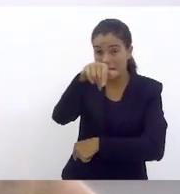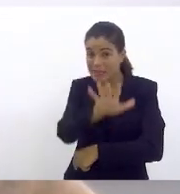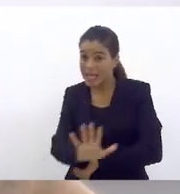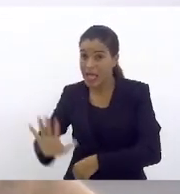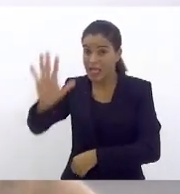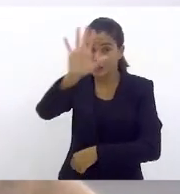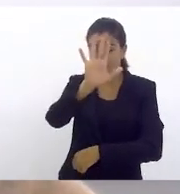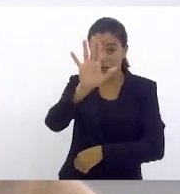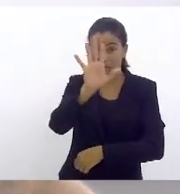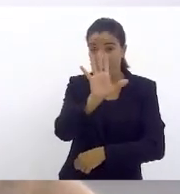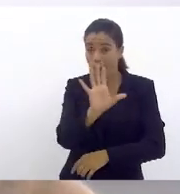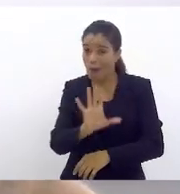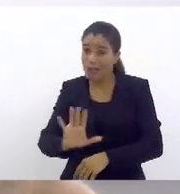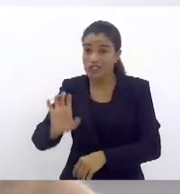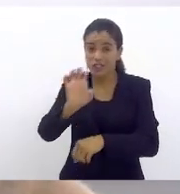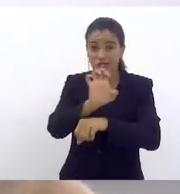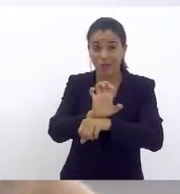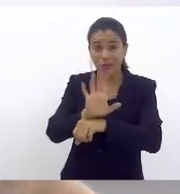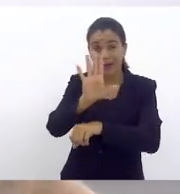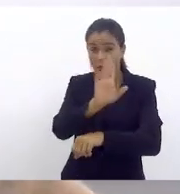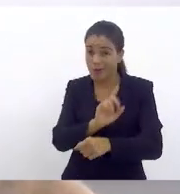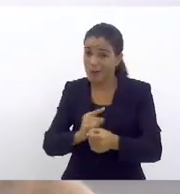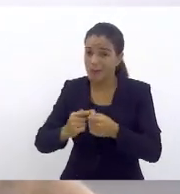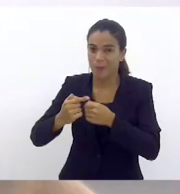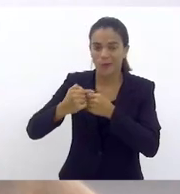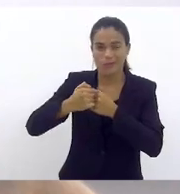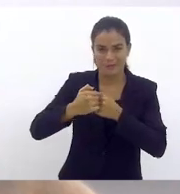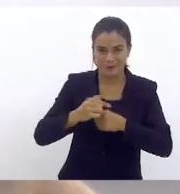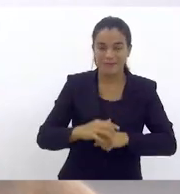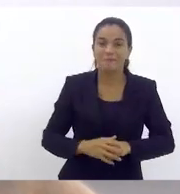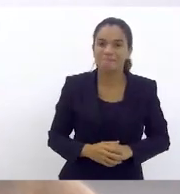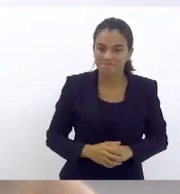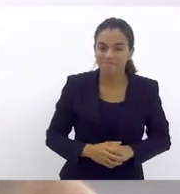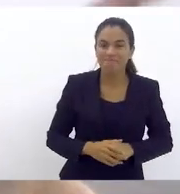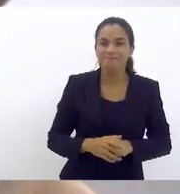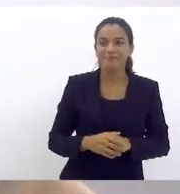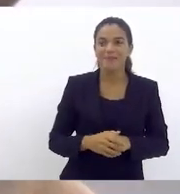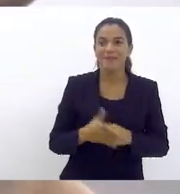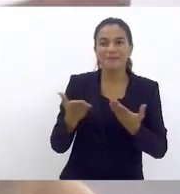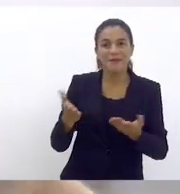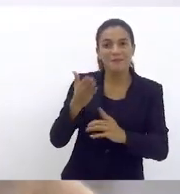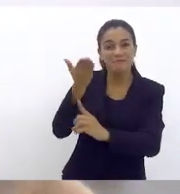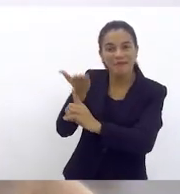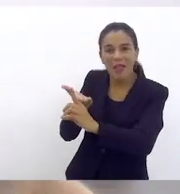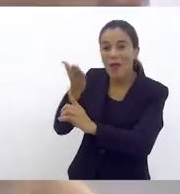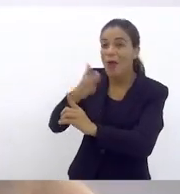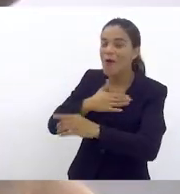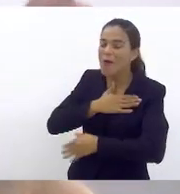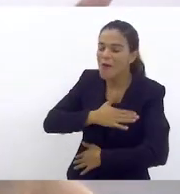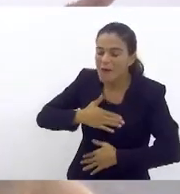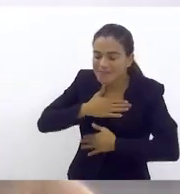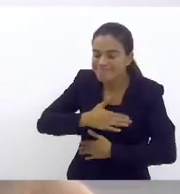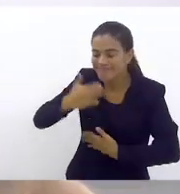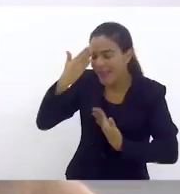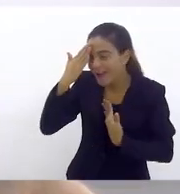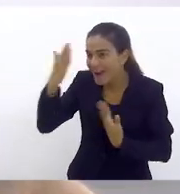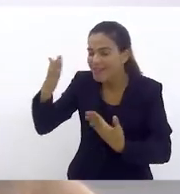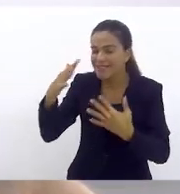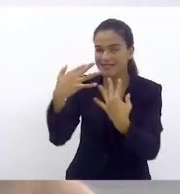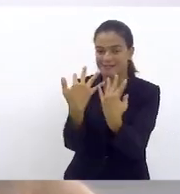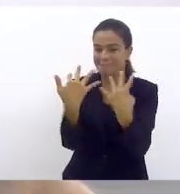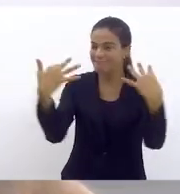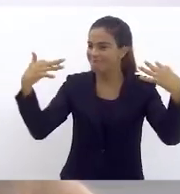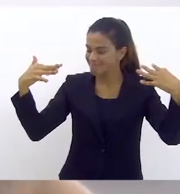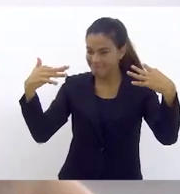regional com particularidades aqui do Estado do Rio de Janeiro sendo vivamente considerado Então gostaria de fazer esse agradecimento de público